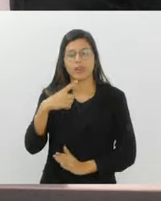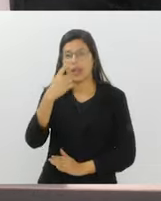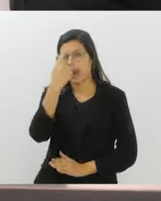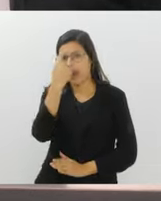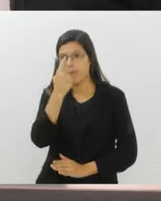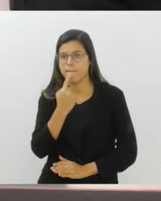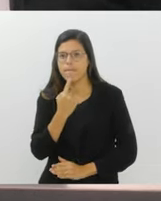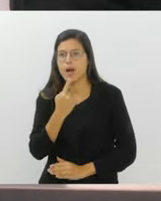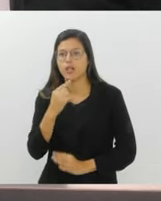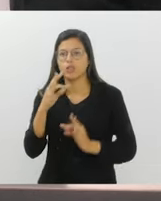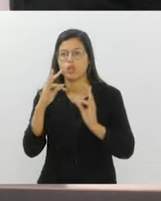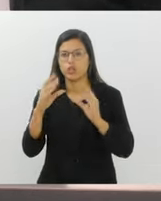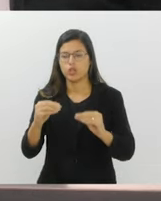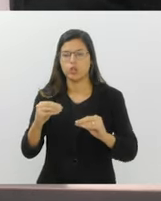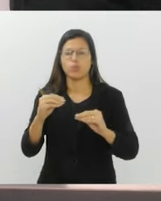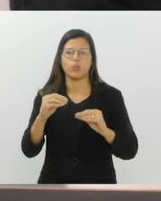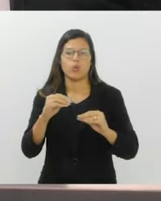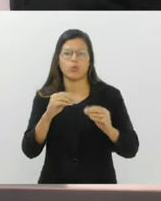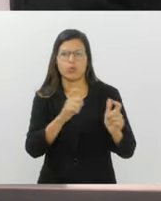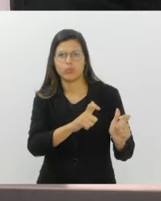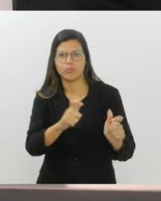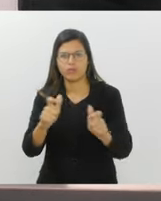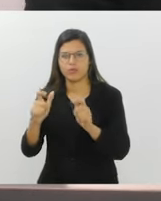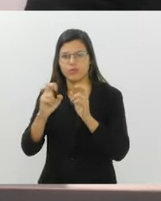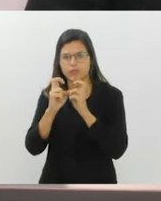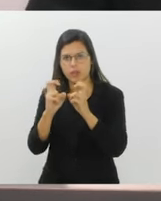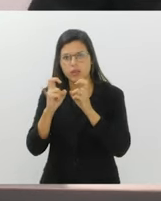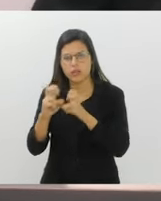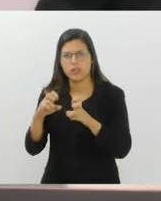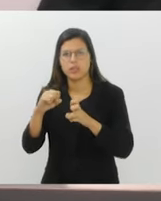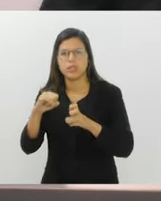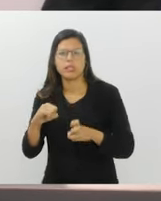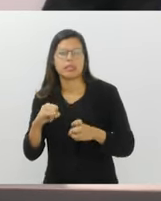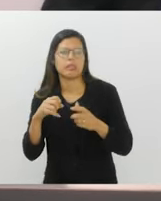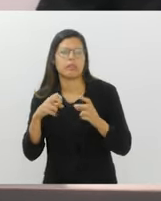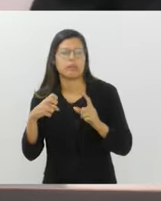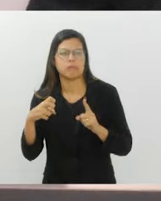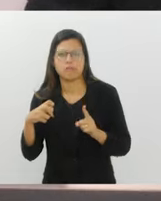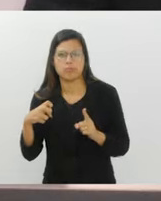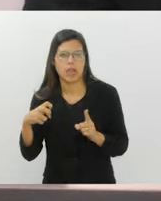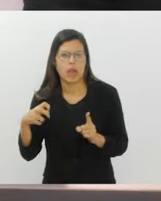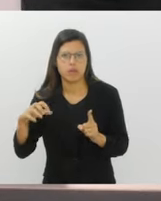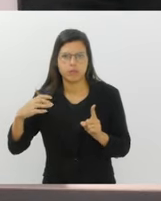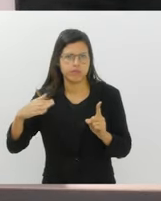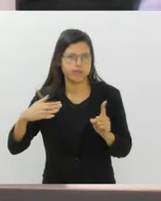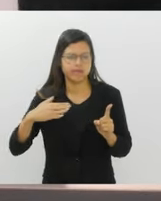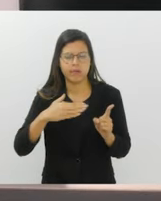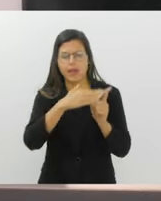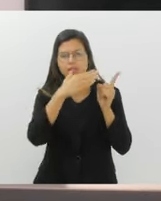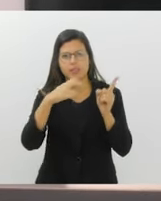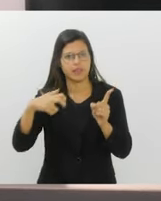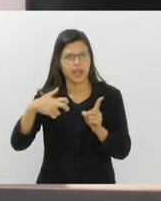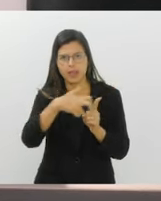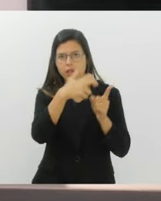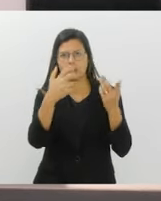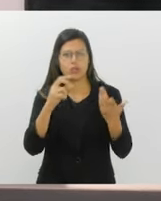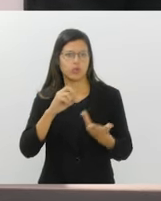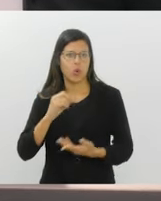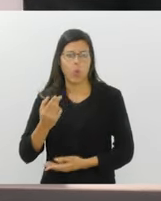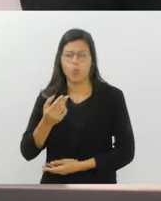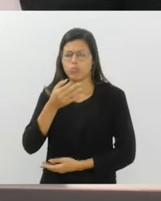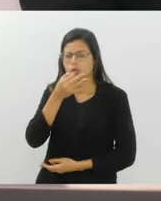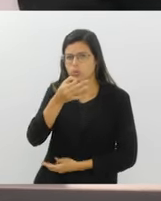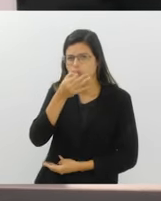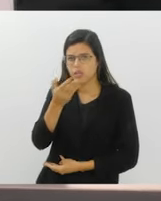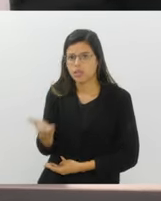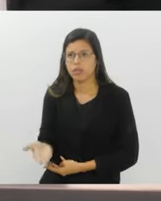malha ferroviária, para quando houvesse algum acidente, alguma sugestão, e alguém falasse para mim assim, conselheiro, como é